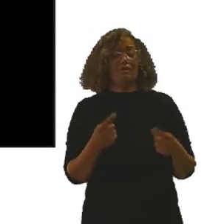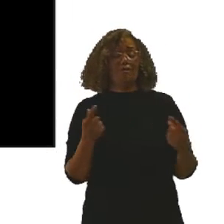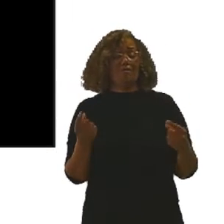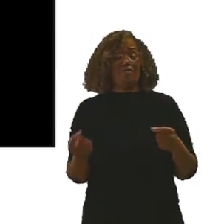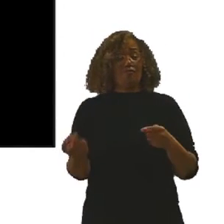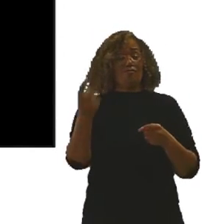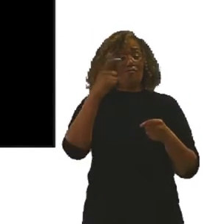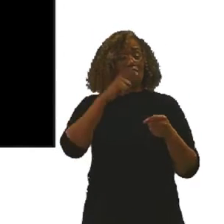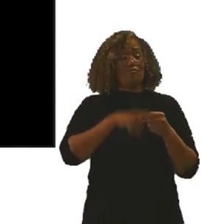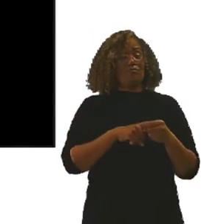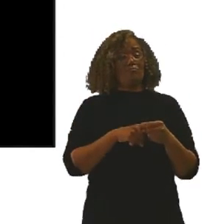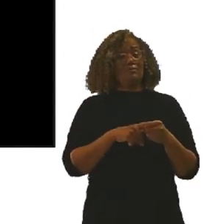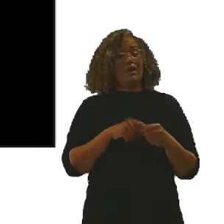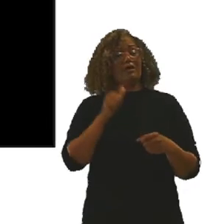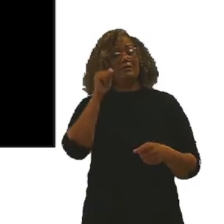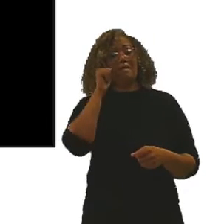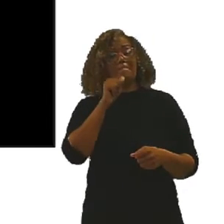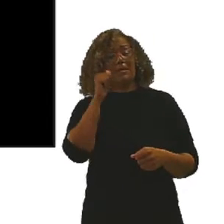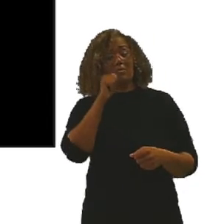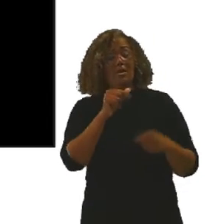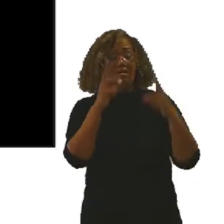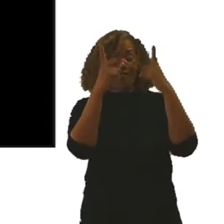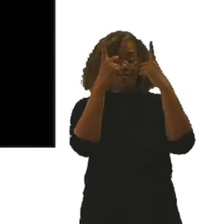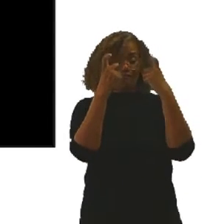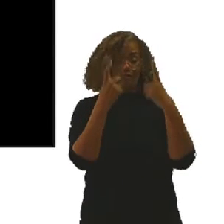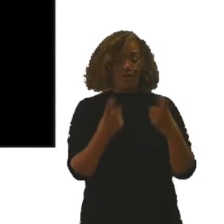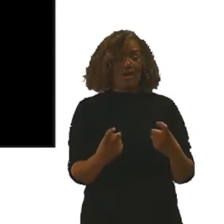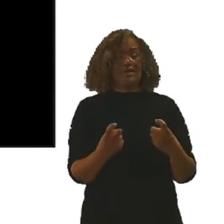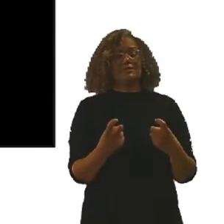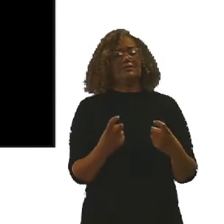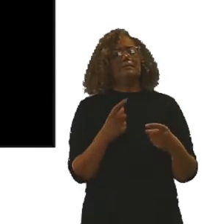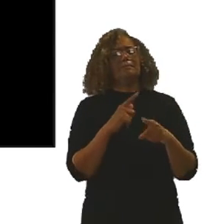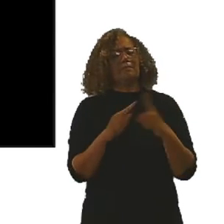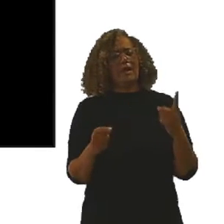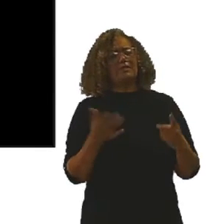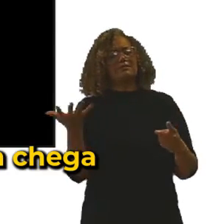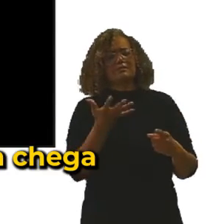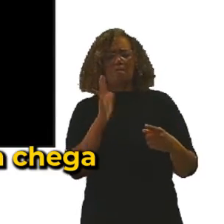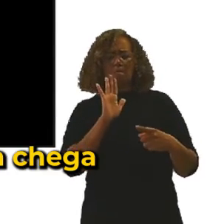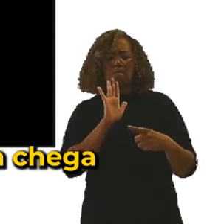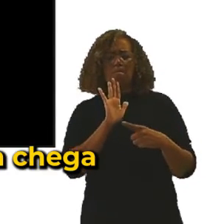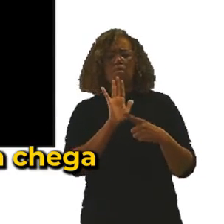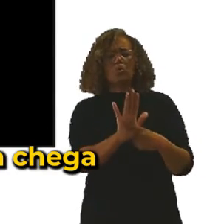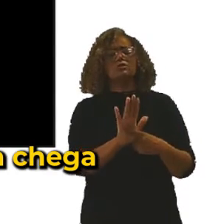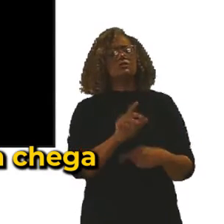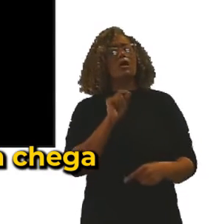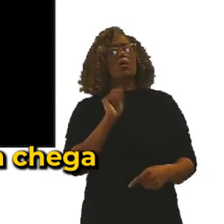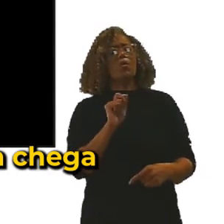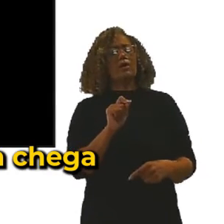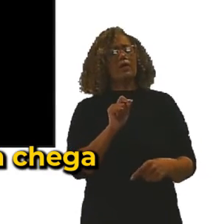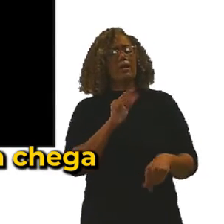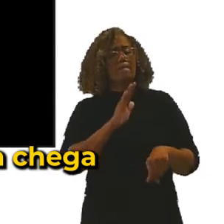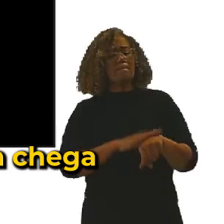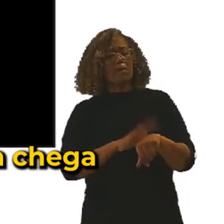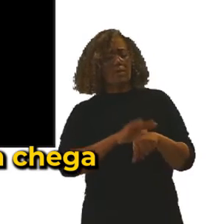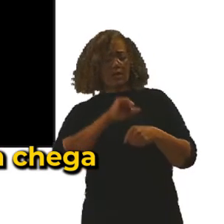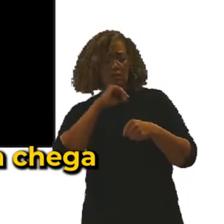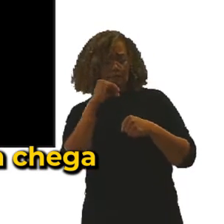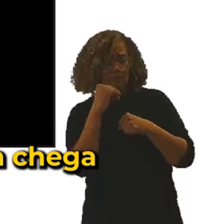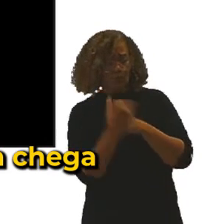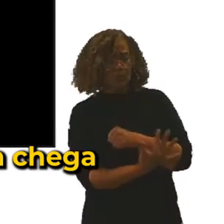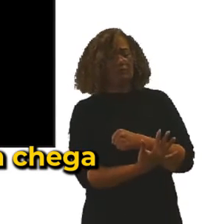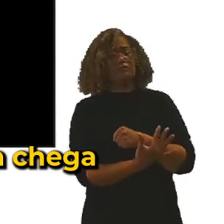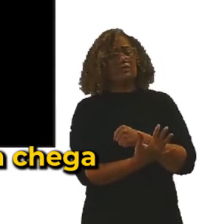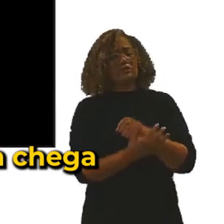mulheres. Então, a gente quer destacar que quando a pandemia do